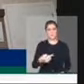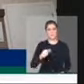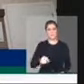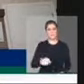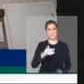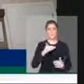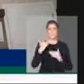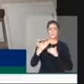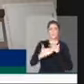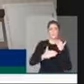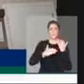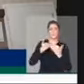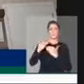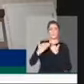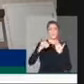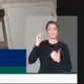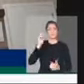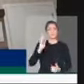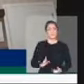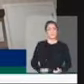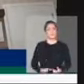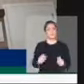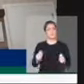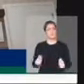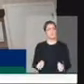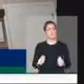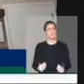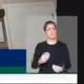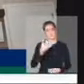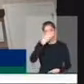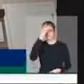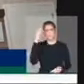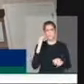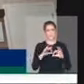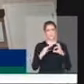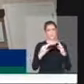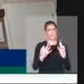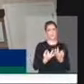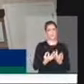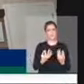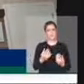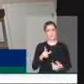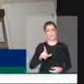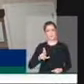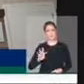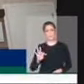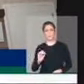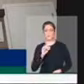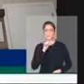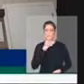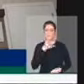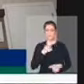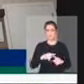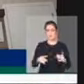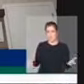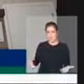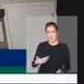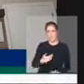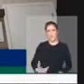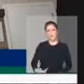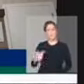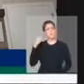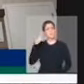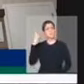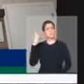óbitos pessoas que já deixaram suas famílias 3 quilos por isso é normal talvez para o governo a qual esteja normal